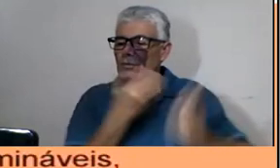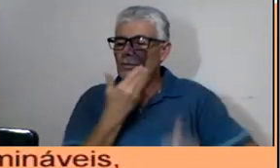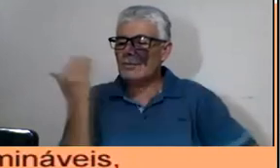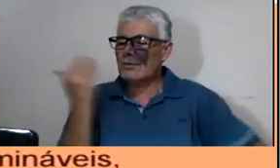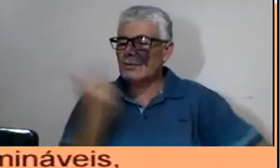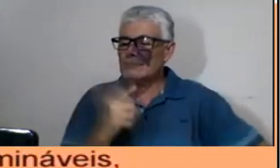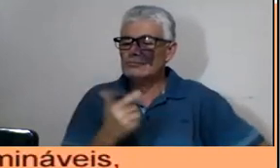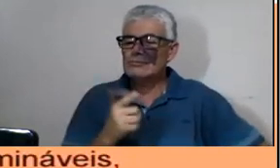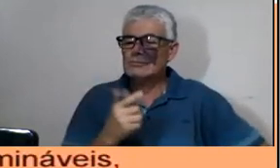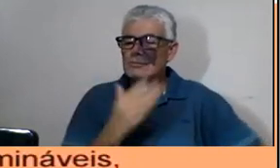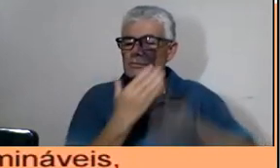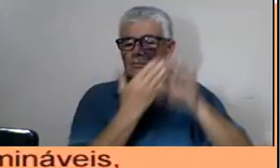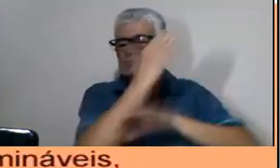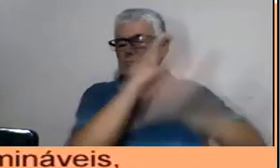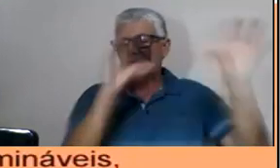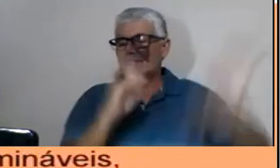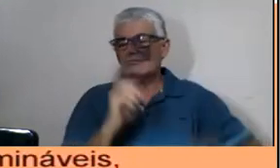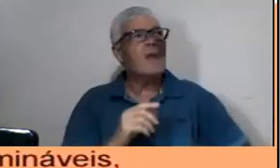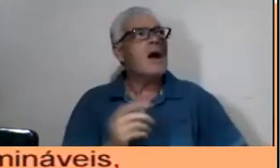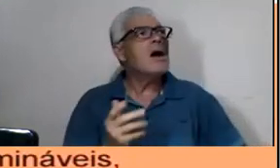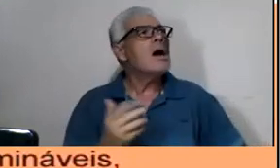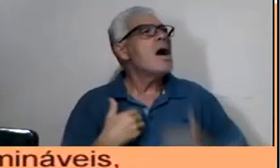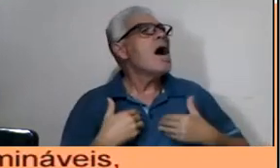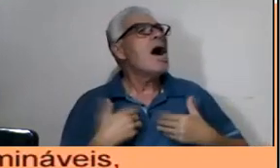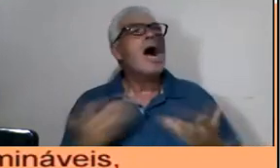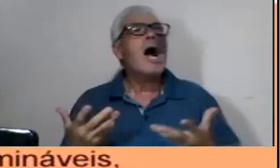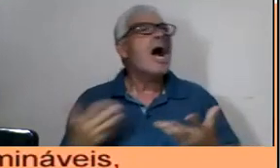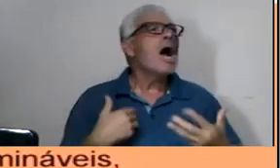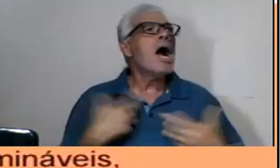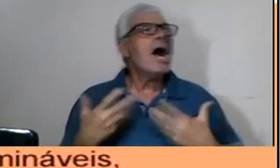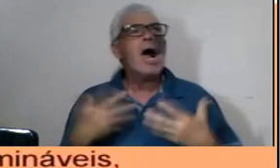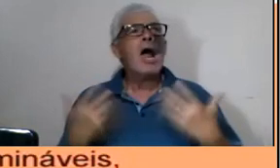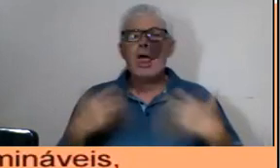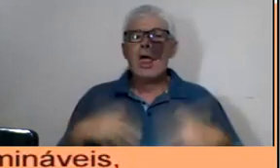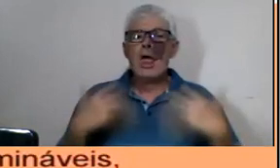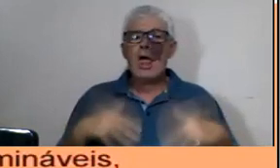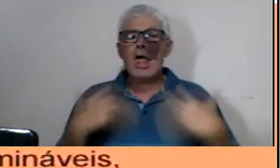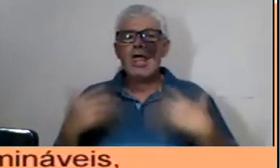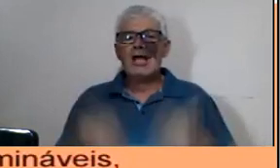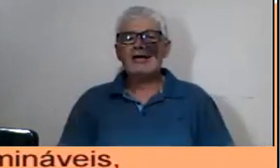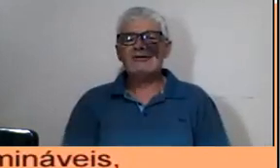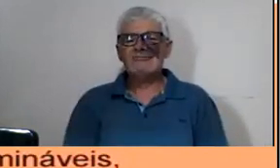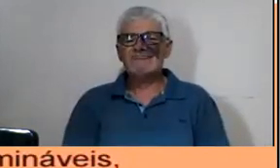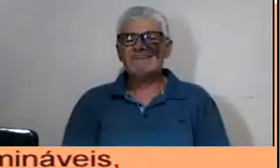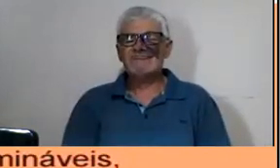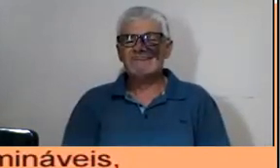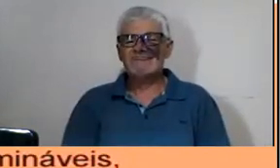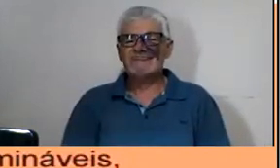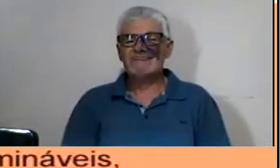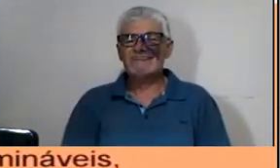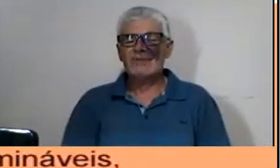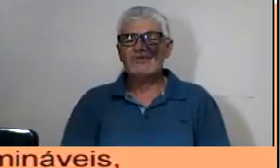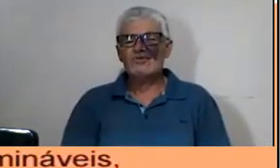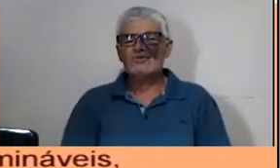e manhãs, está escrito no livro de Daniel, porque ali ele fala a respeito do decreto, dada